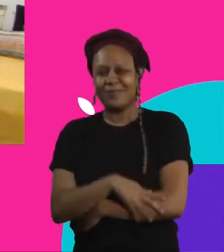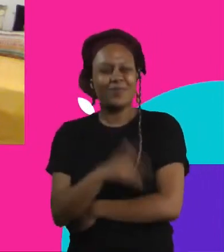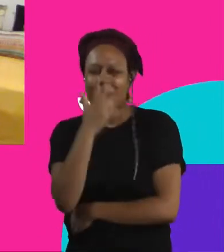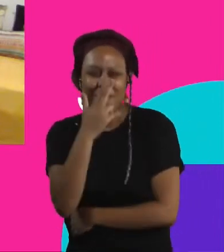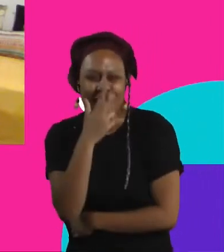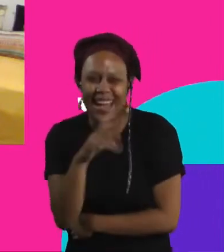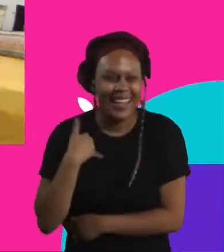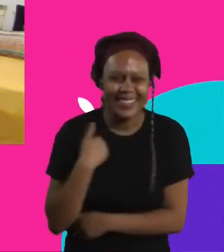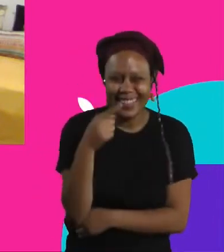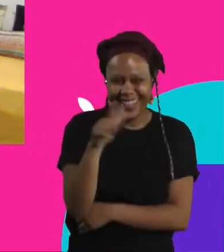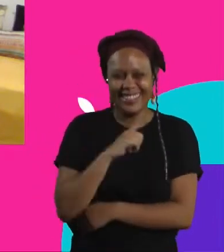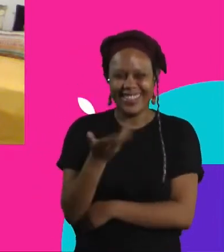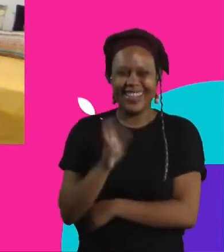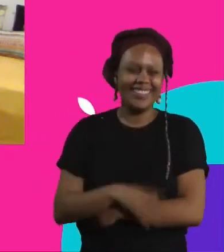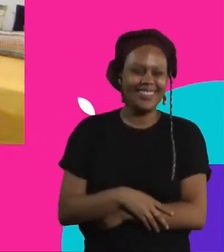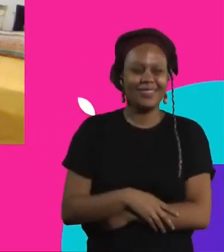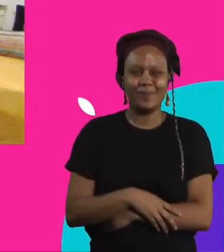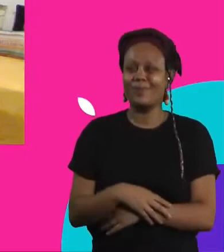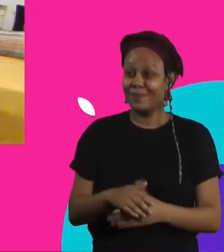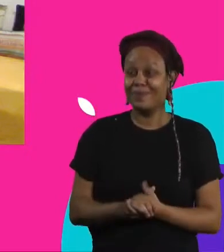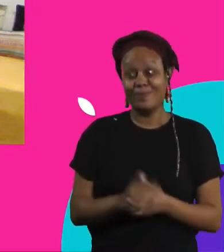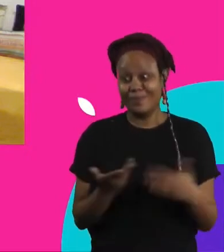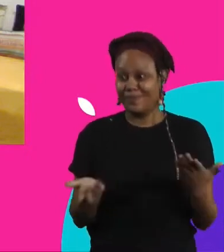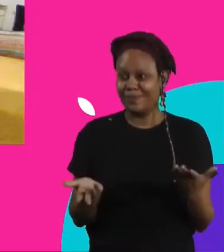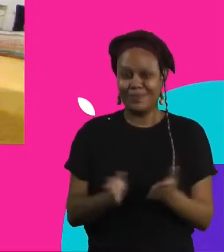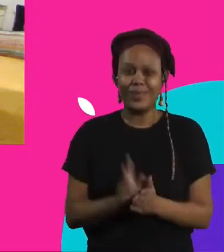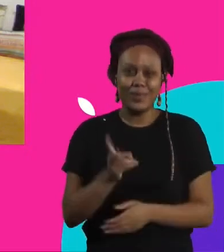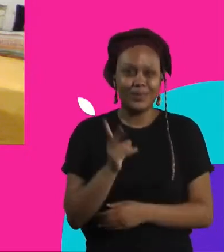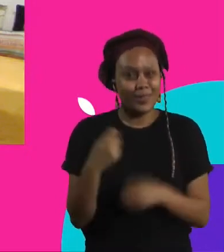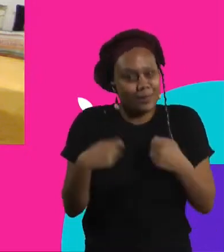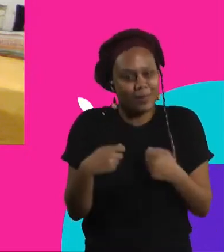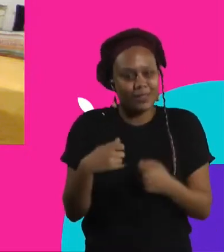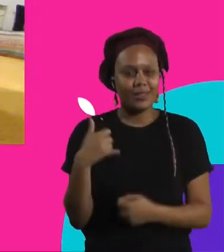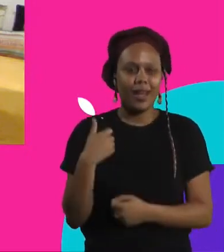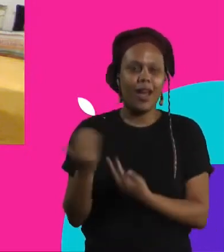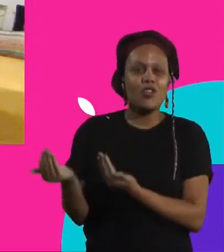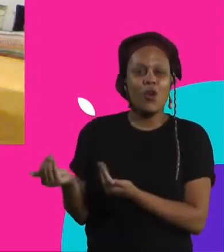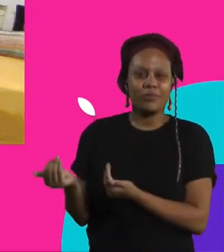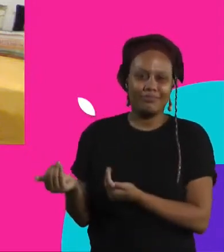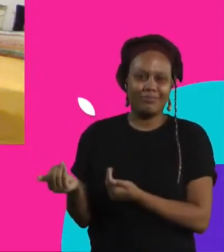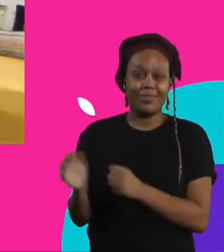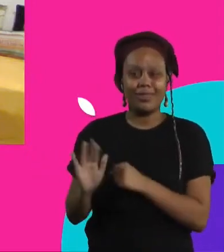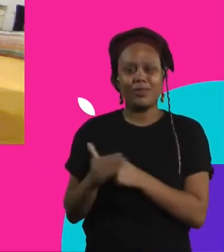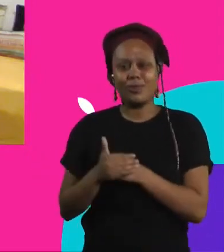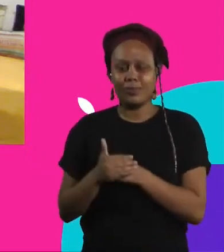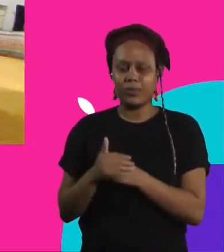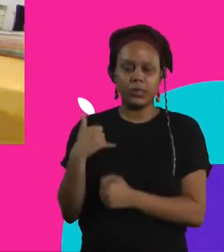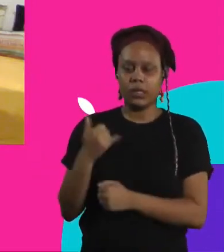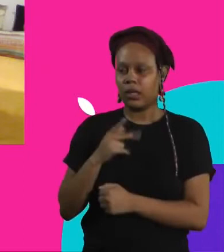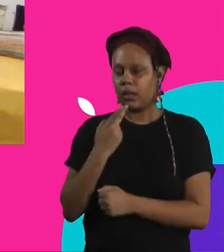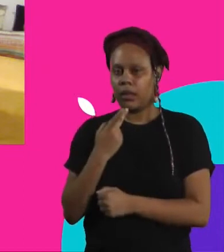parece a idade que tem, né? Ou seja, a gente sempre tem que parecer mais novo, né? Eu preciso esconder a minha idade. As empresas